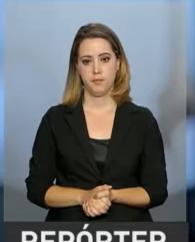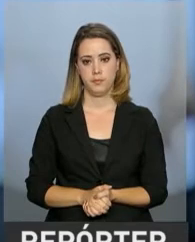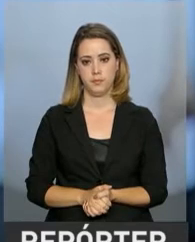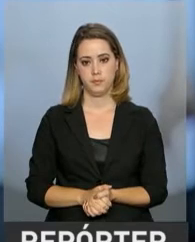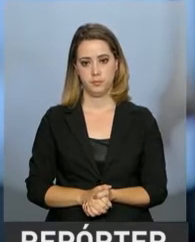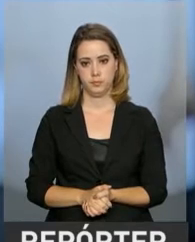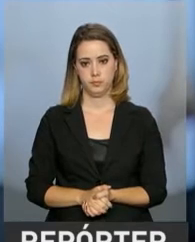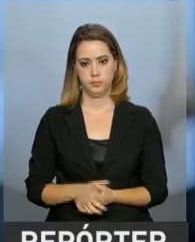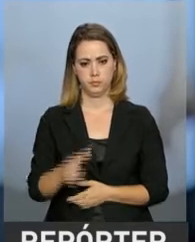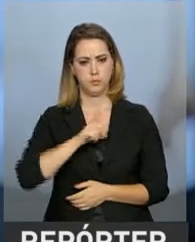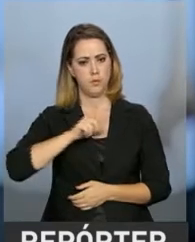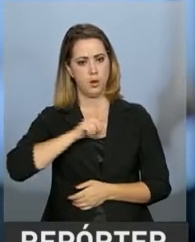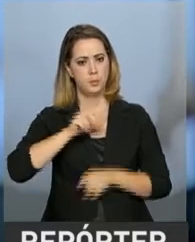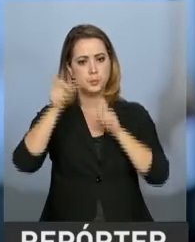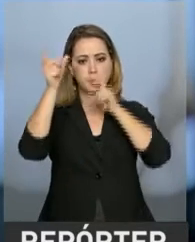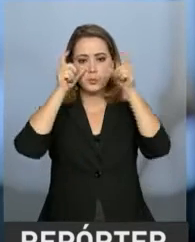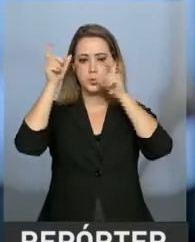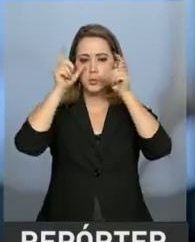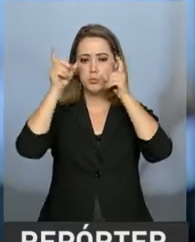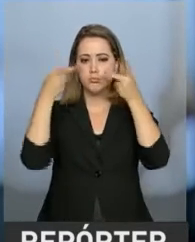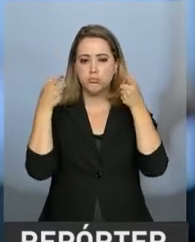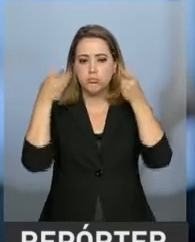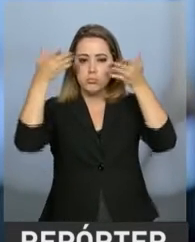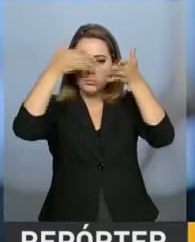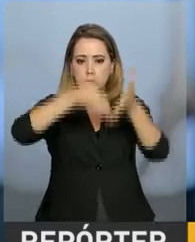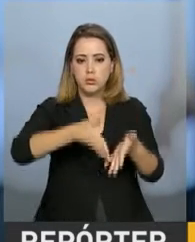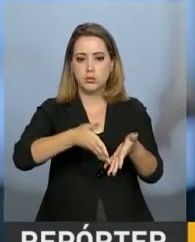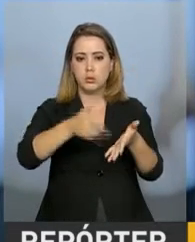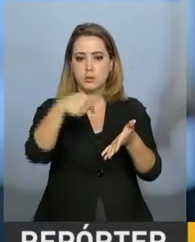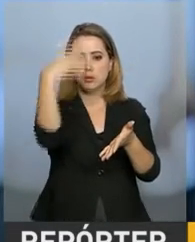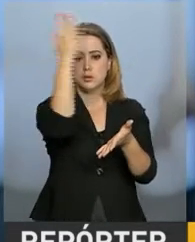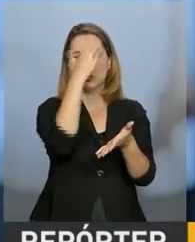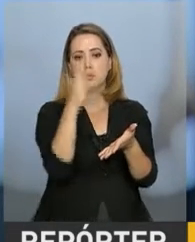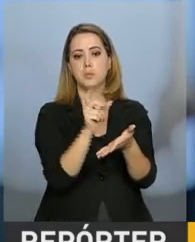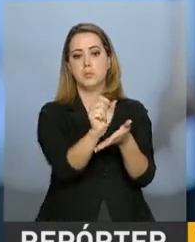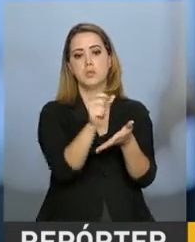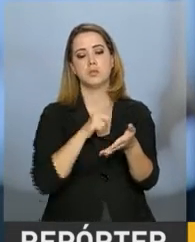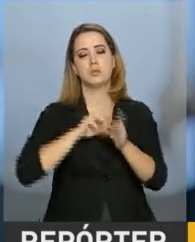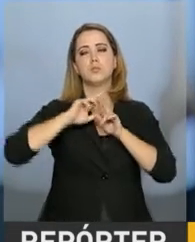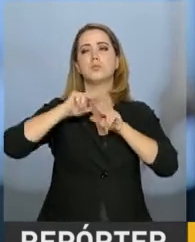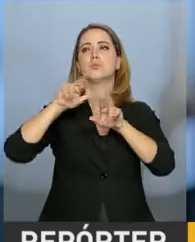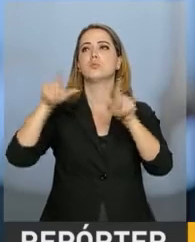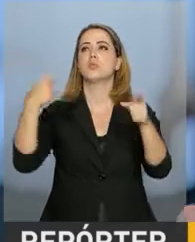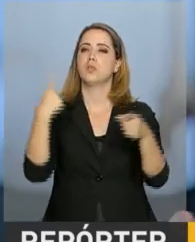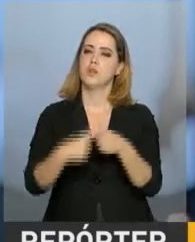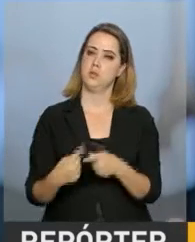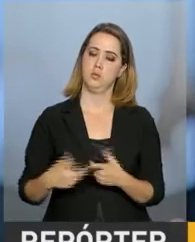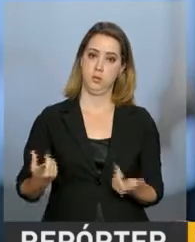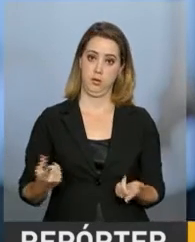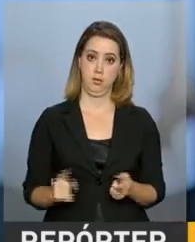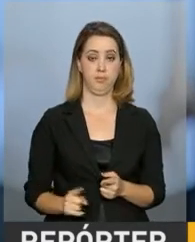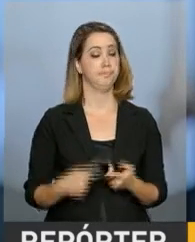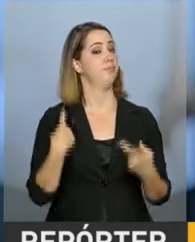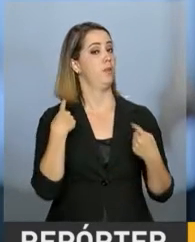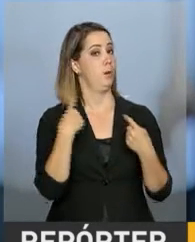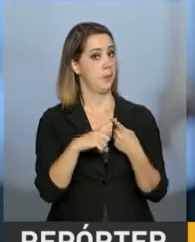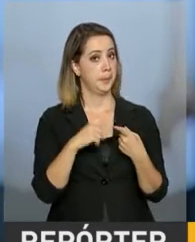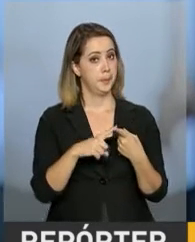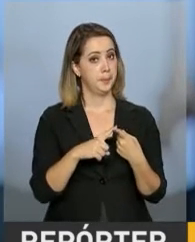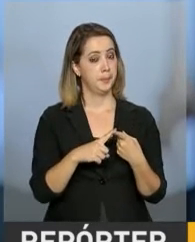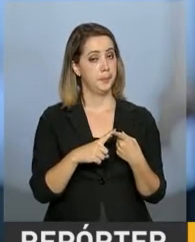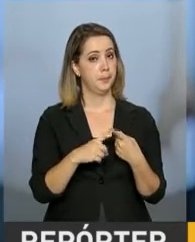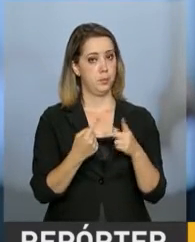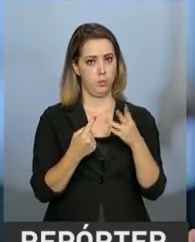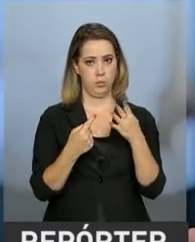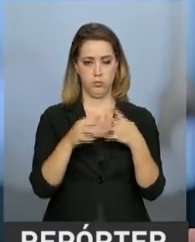Existe um interesse muito grande no Brasil hoje, por várias razões. Em primeiro lugar, porque os investidores